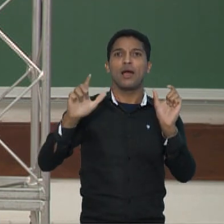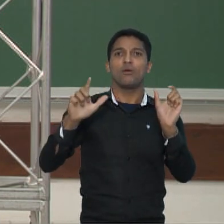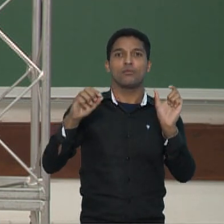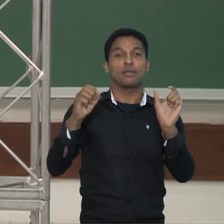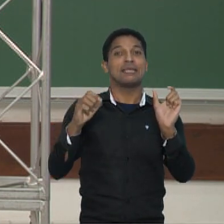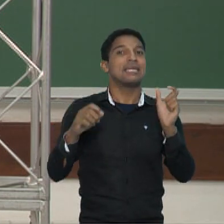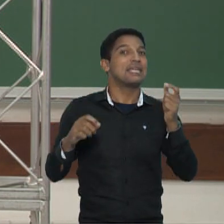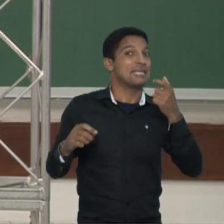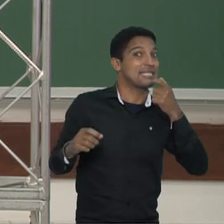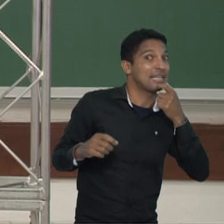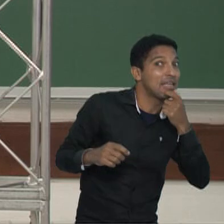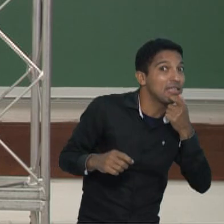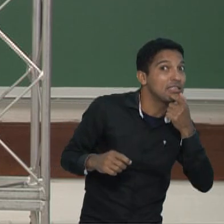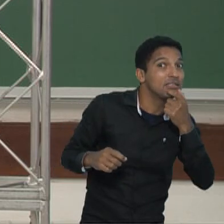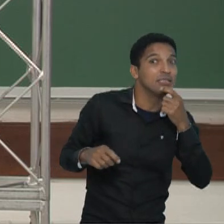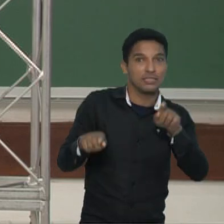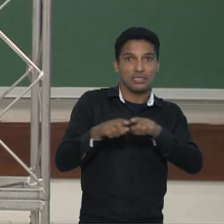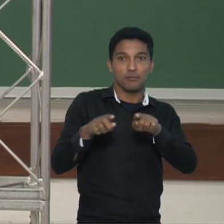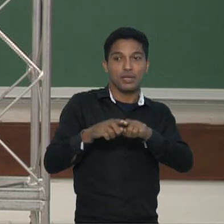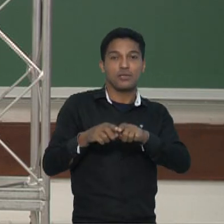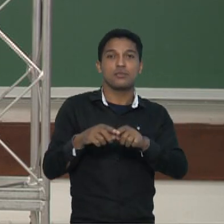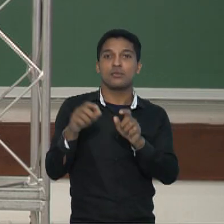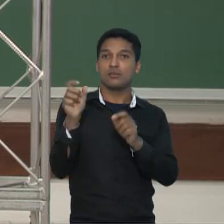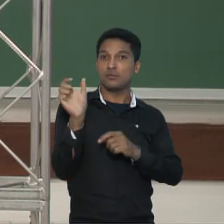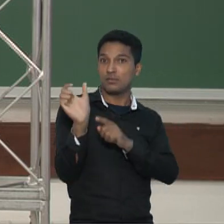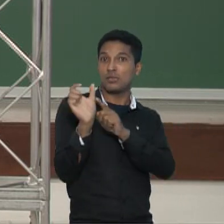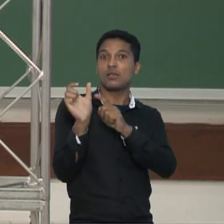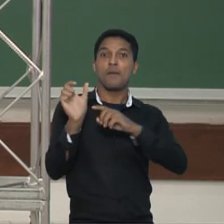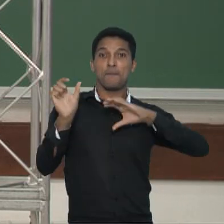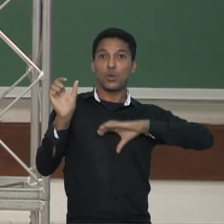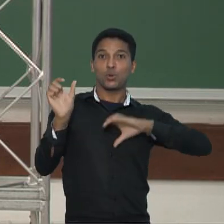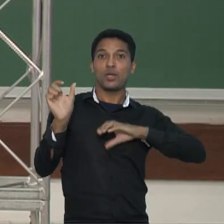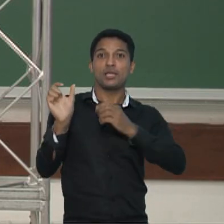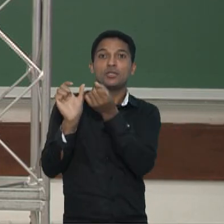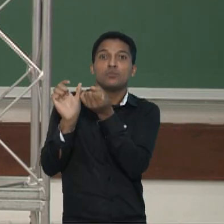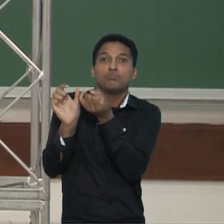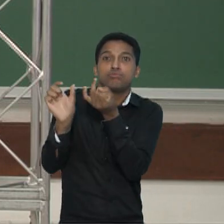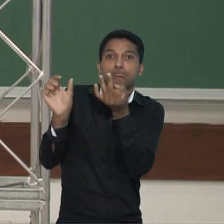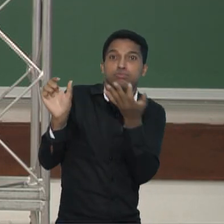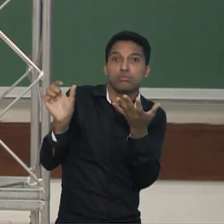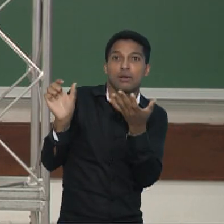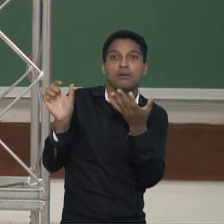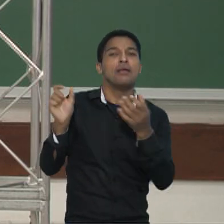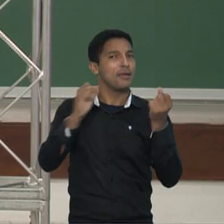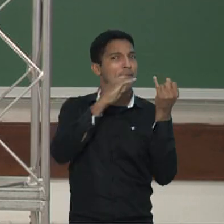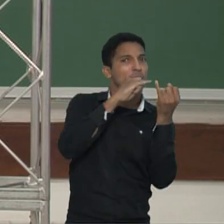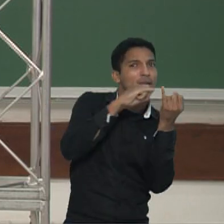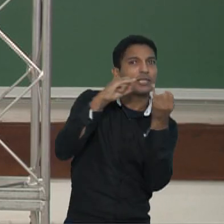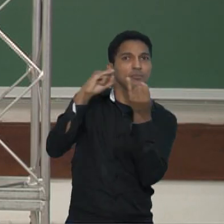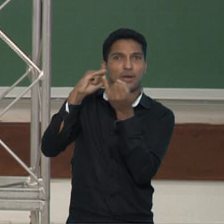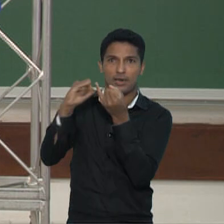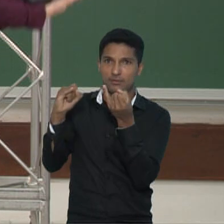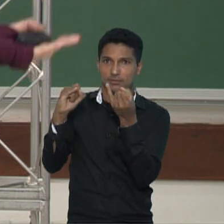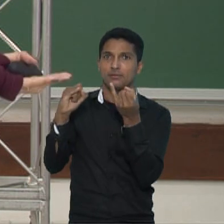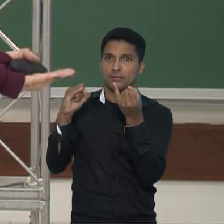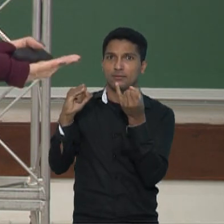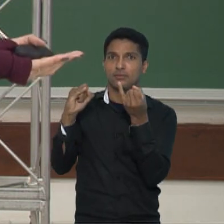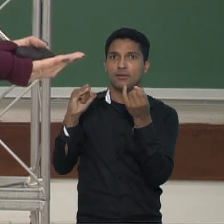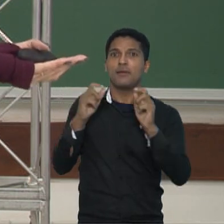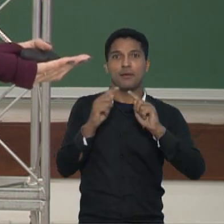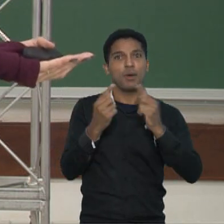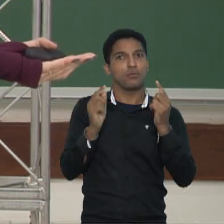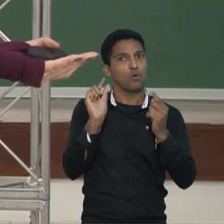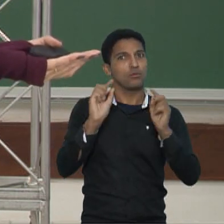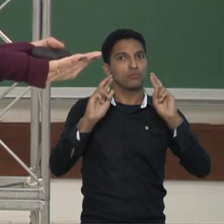bem parecidas. O que a gente não pode esquecer é que em inglês nós temos ainda que aprender a falar a palavrinha